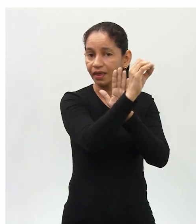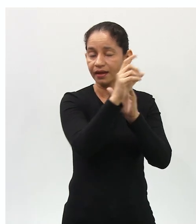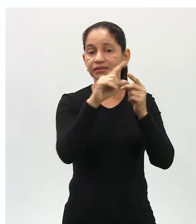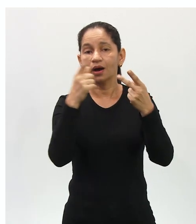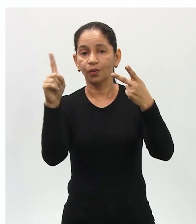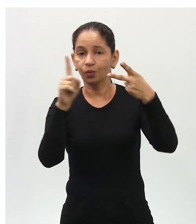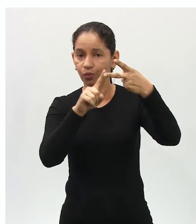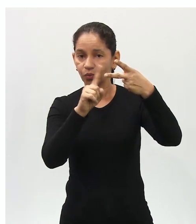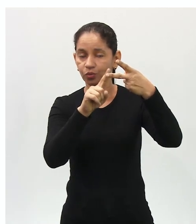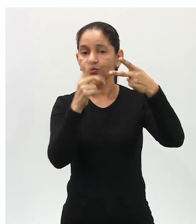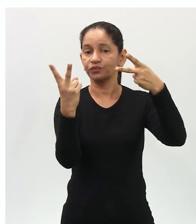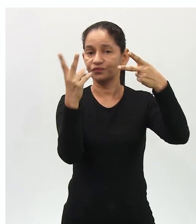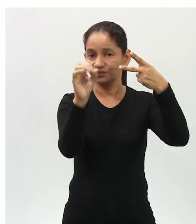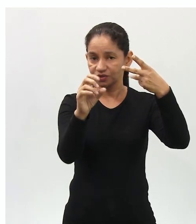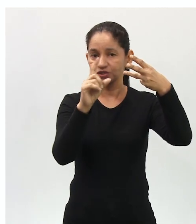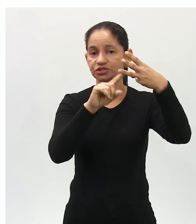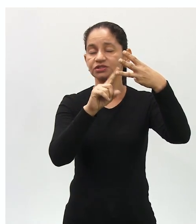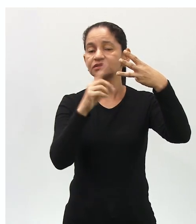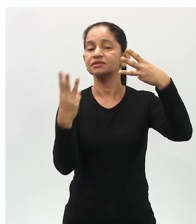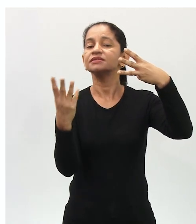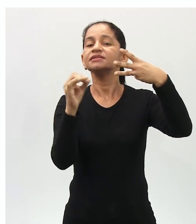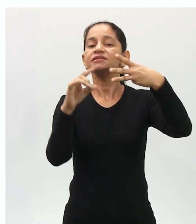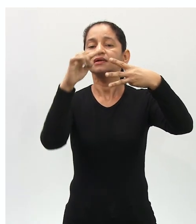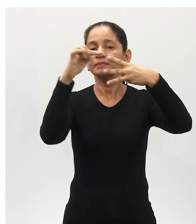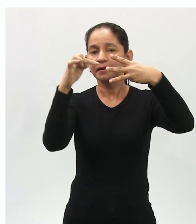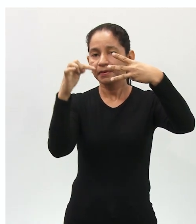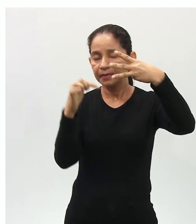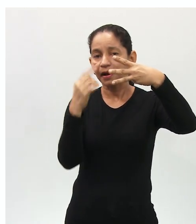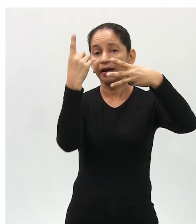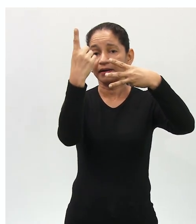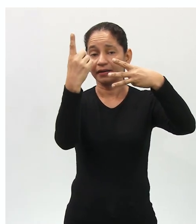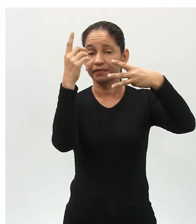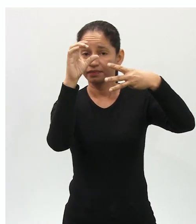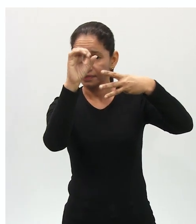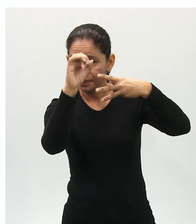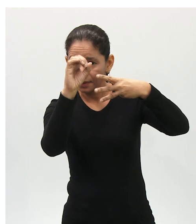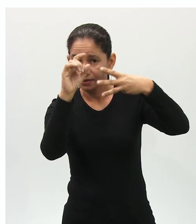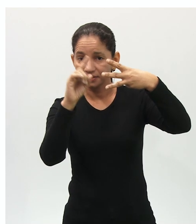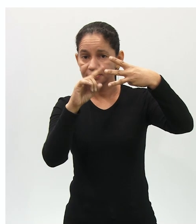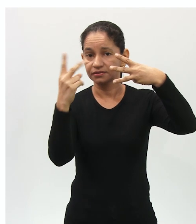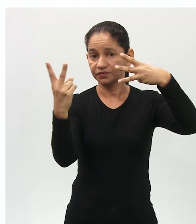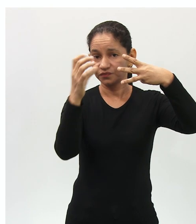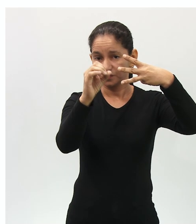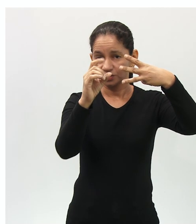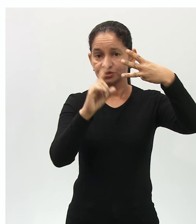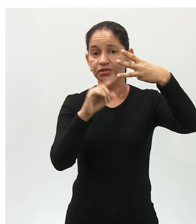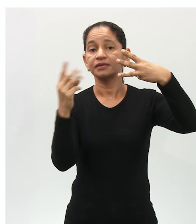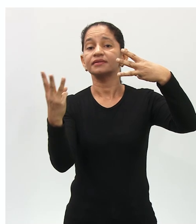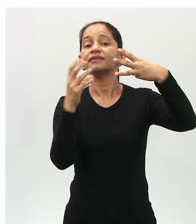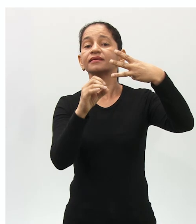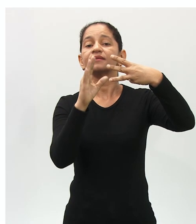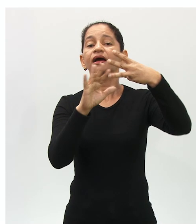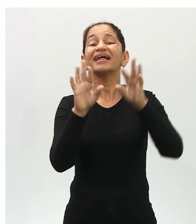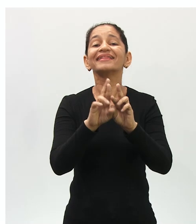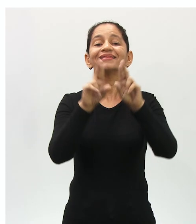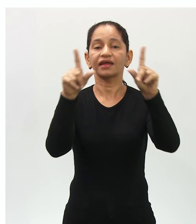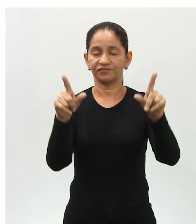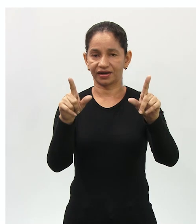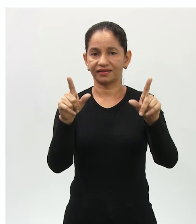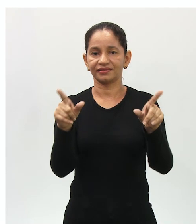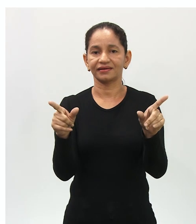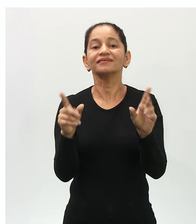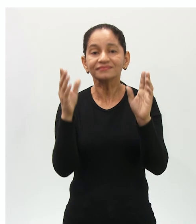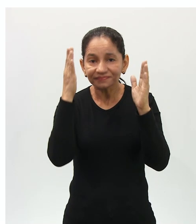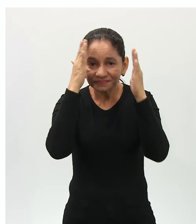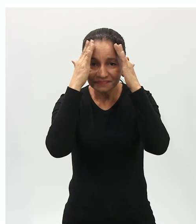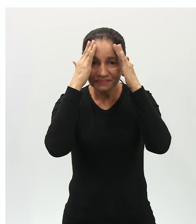20 e aqui com um 30, tá? Só para a gente fazer uma ligaçãozinha dos conteúdos. Uma coisa também